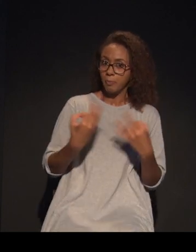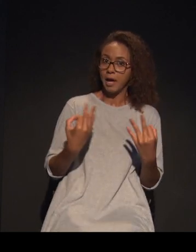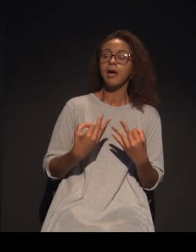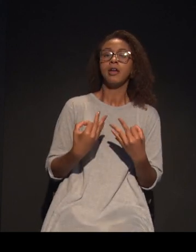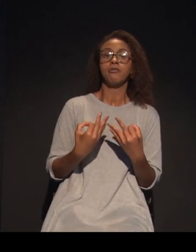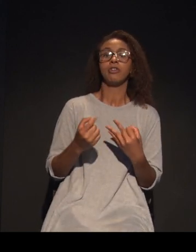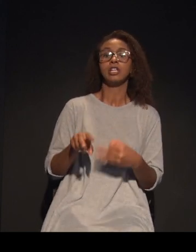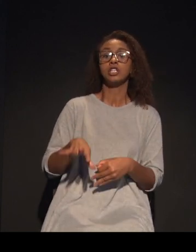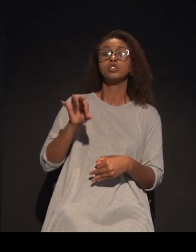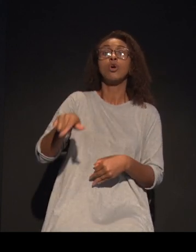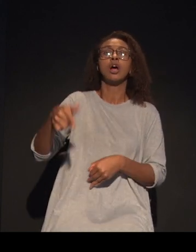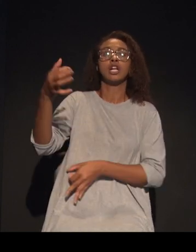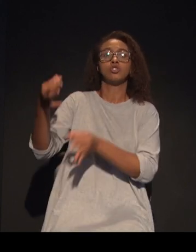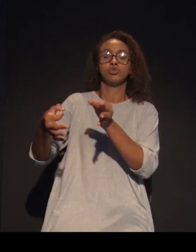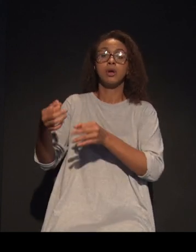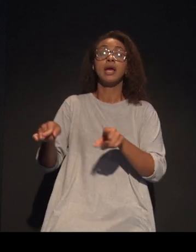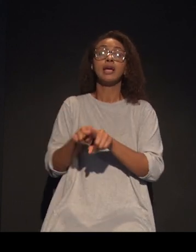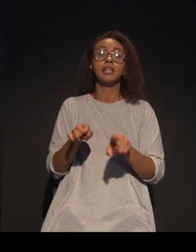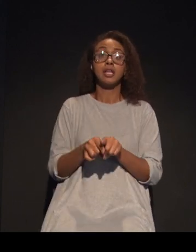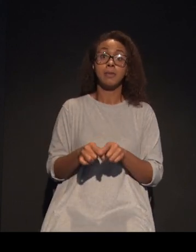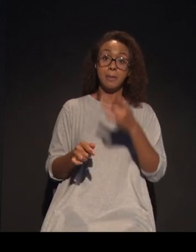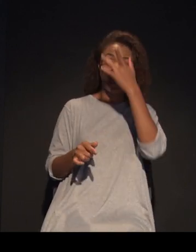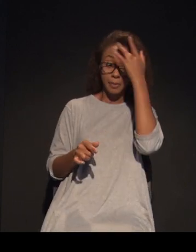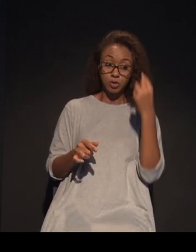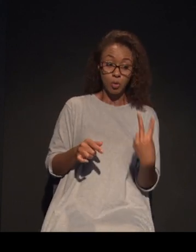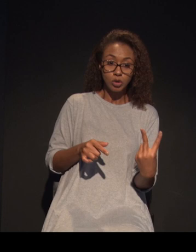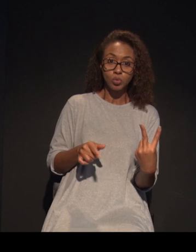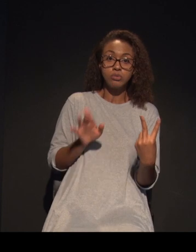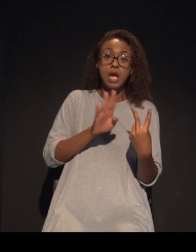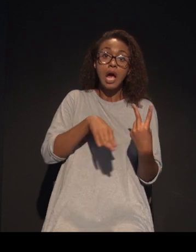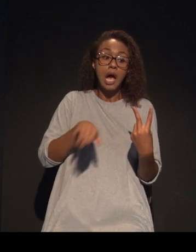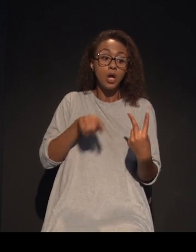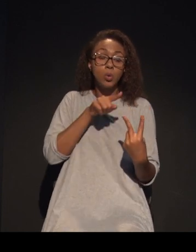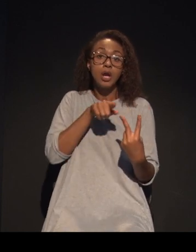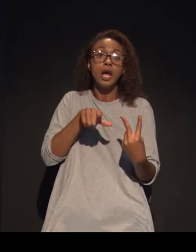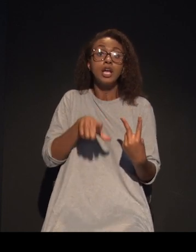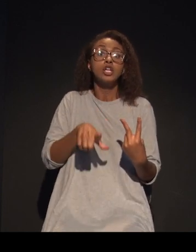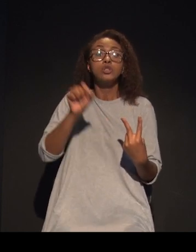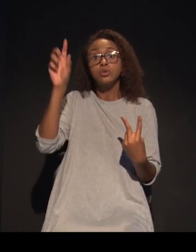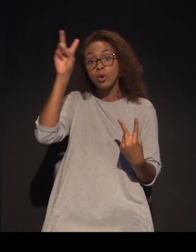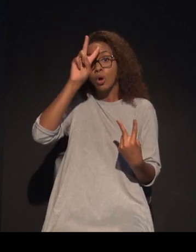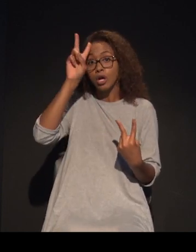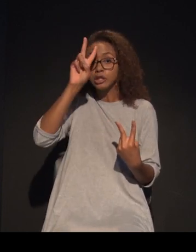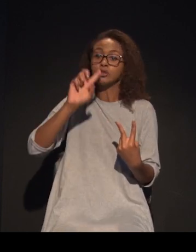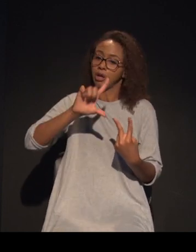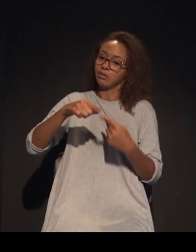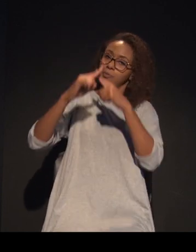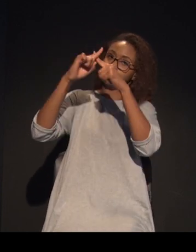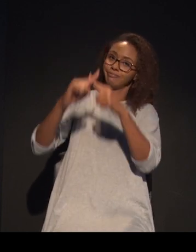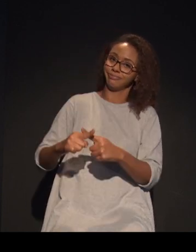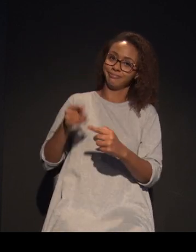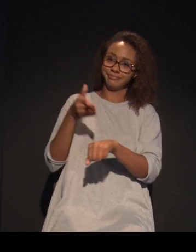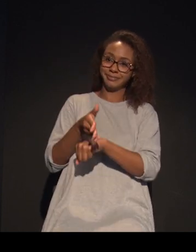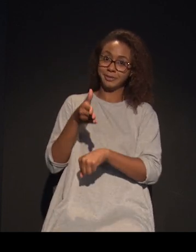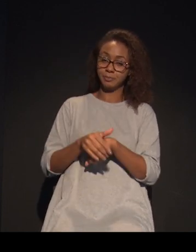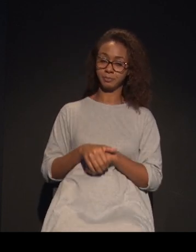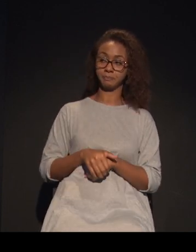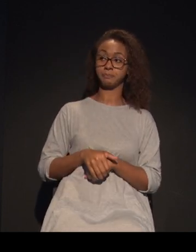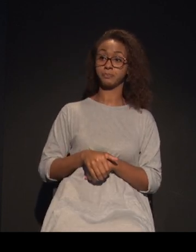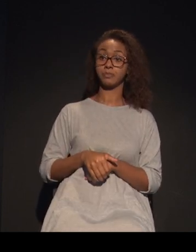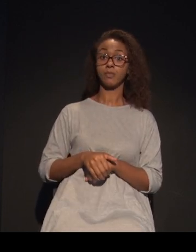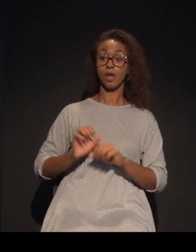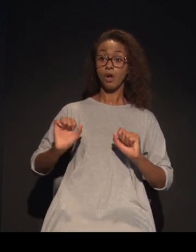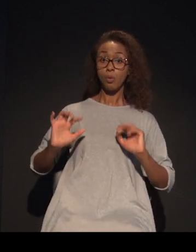2/12 pessoa incluindo o aluno para escolher uma história e disputar a história do campeonato cada evento é